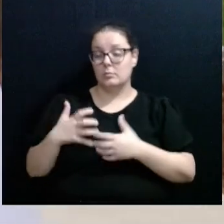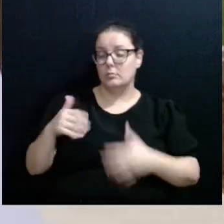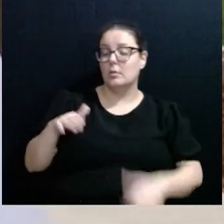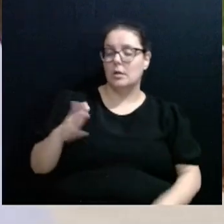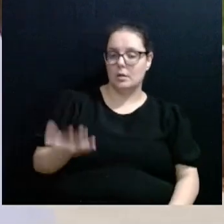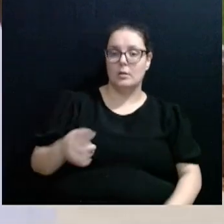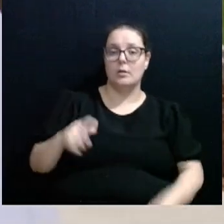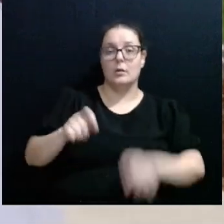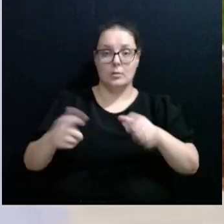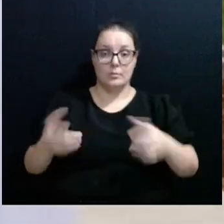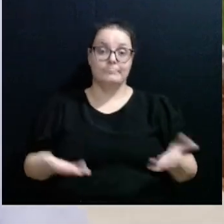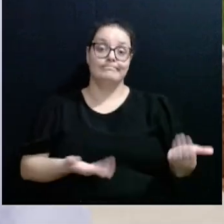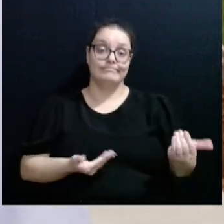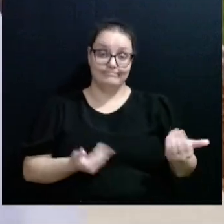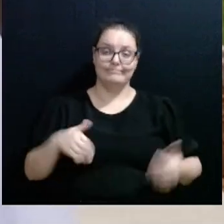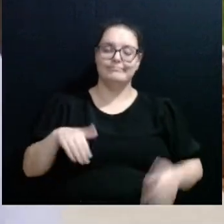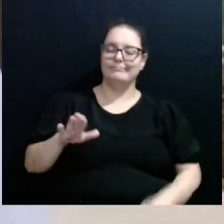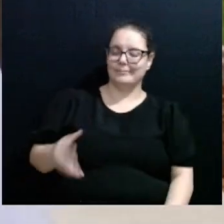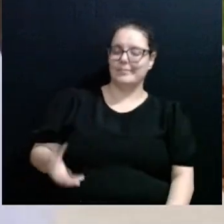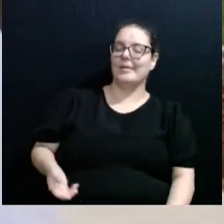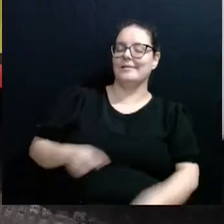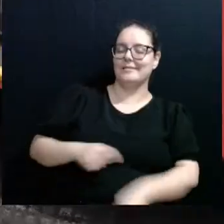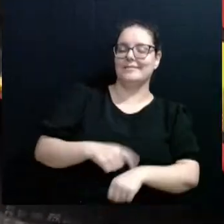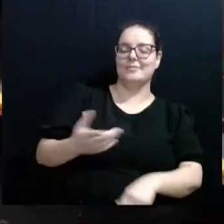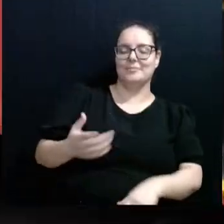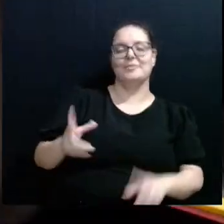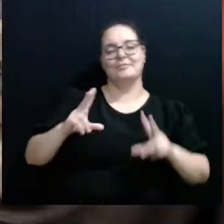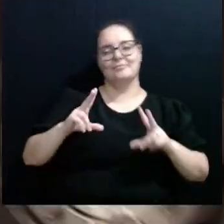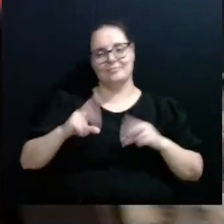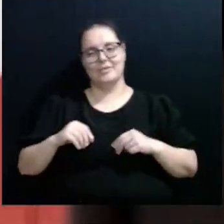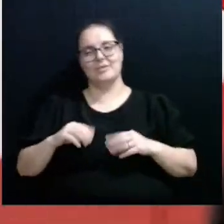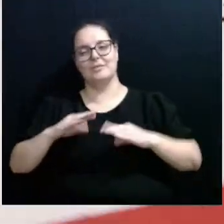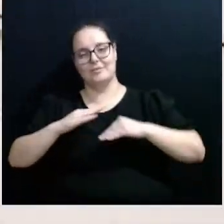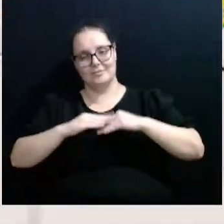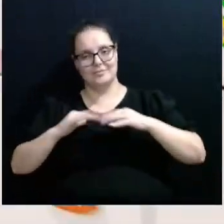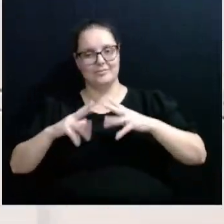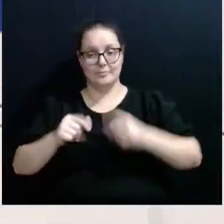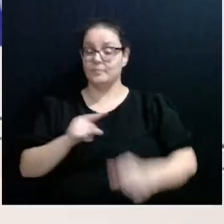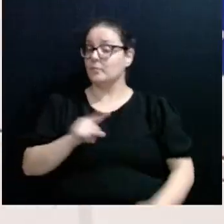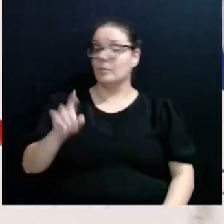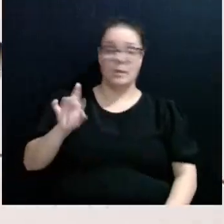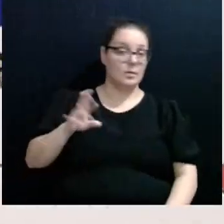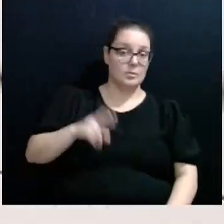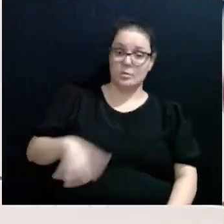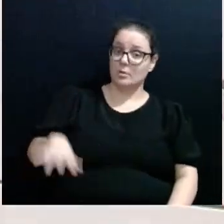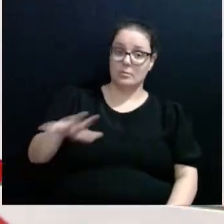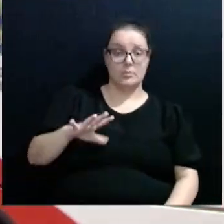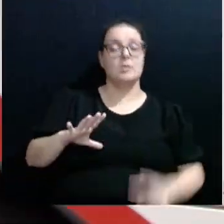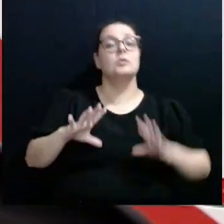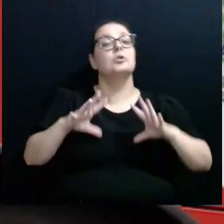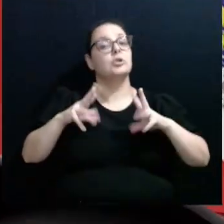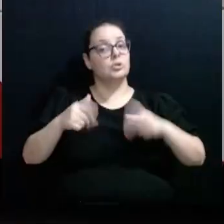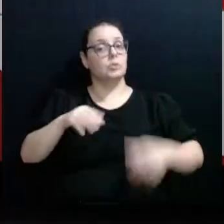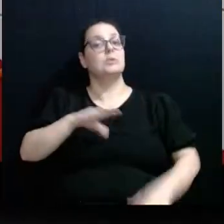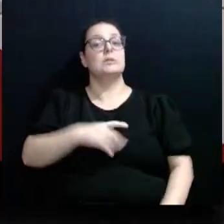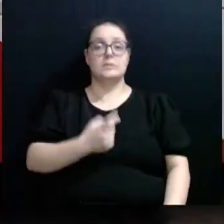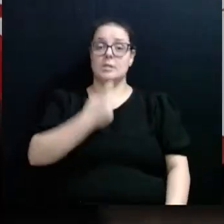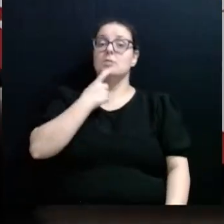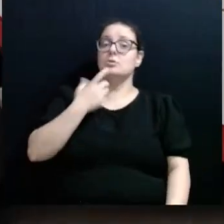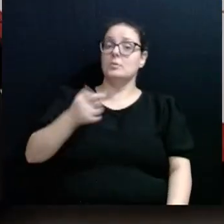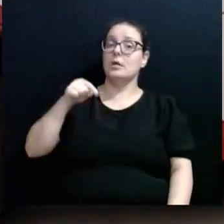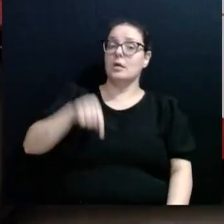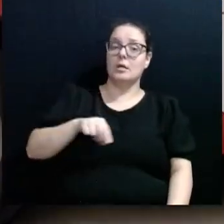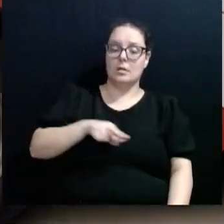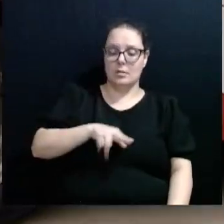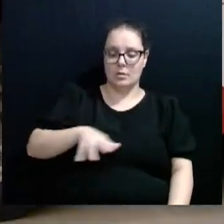jovens há mais tempo e merecem todo o nosso carinho. Não só da região, mas toda a cidade de Campinas. Essa rota é uma rota de trânsito